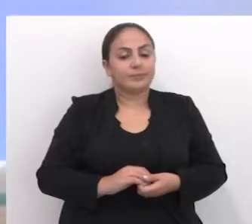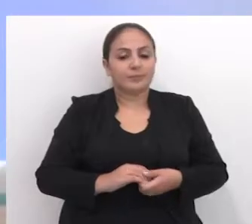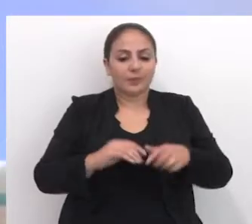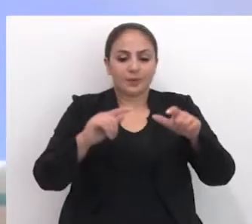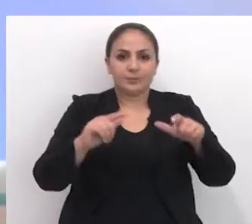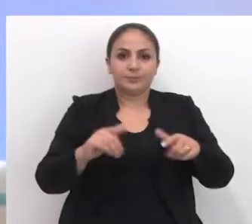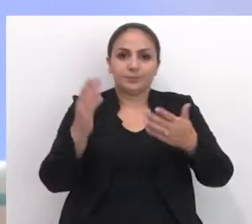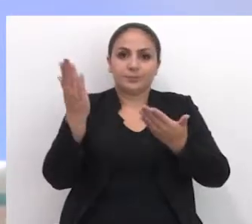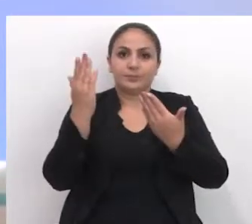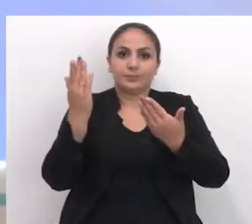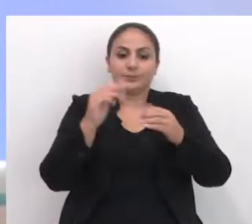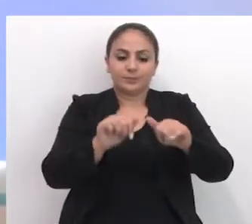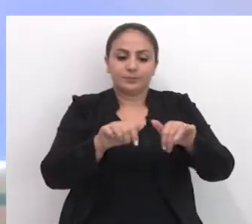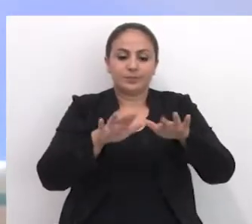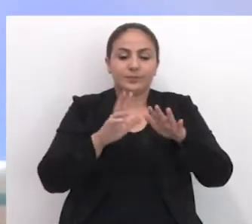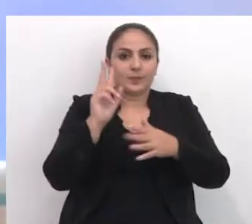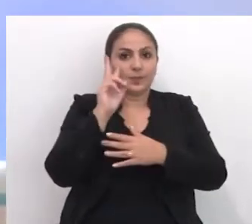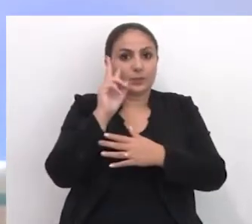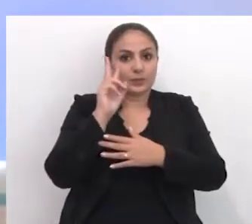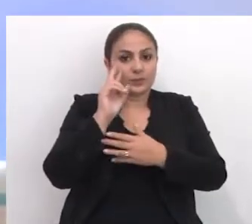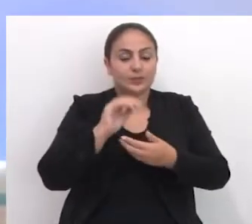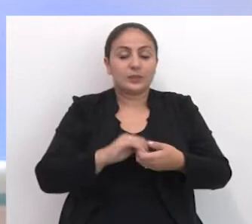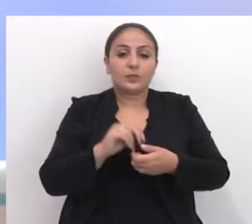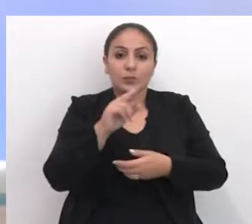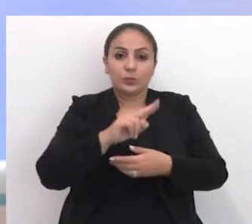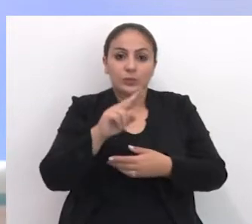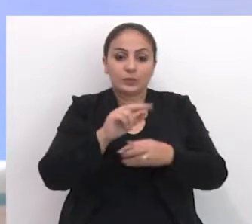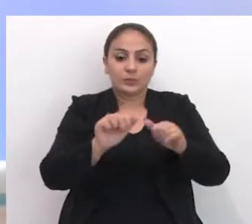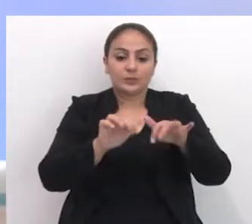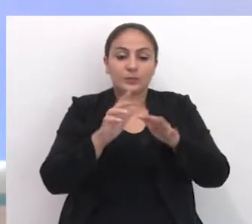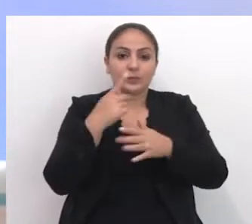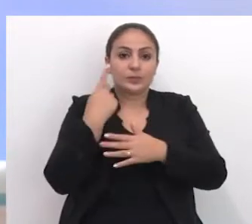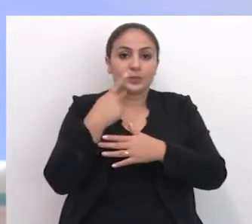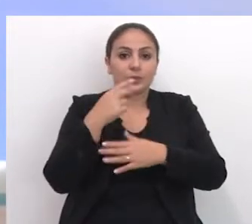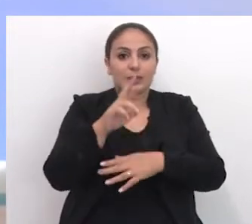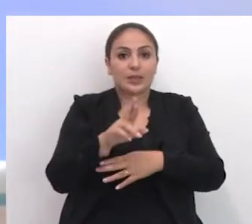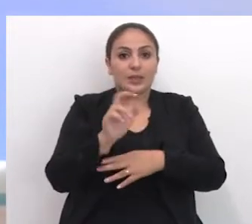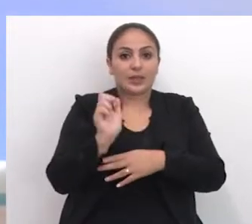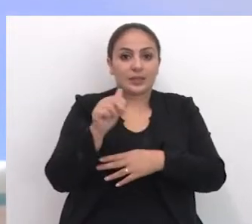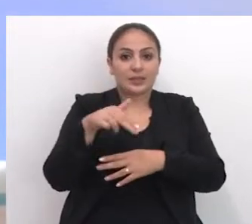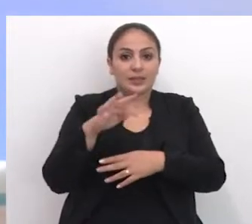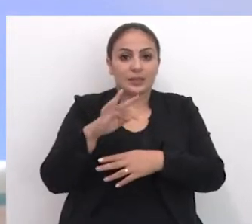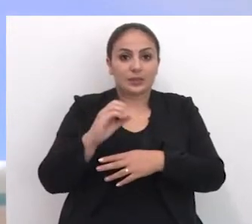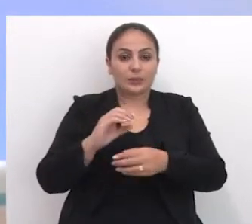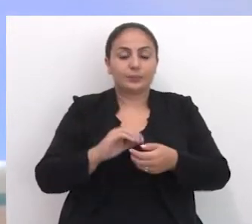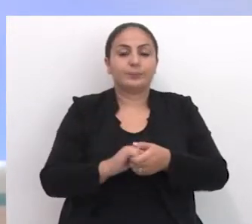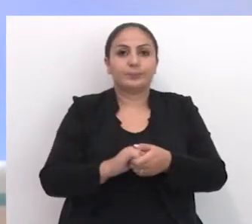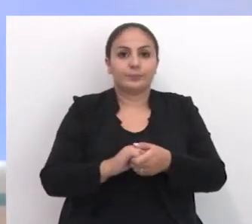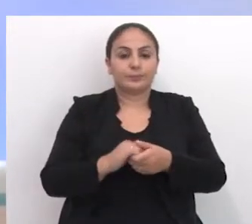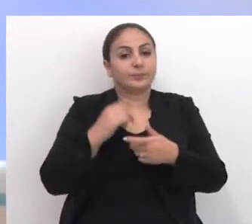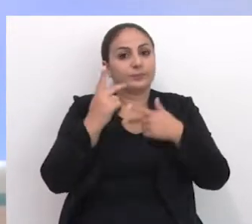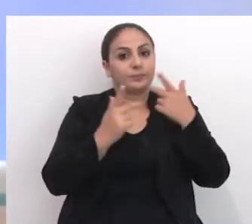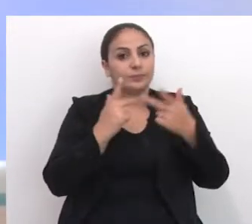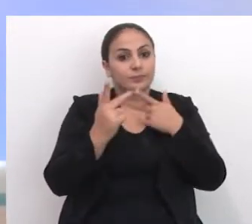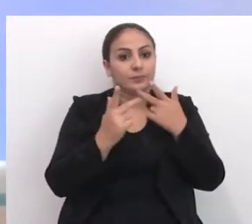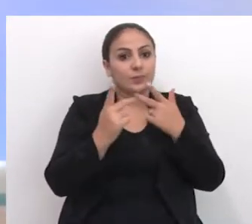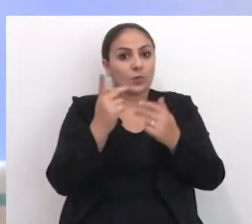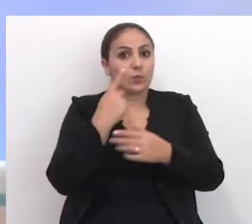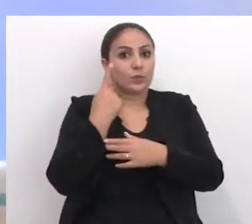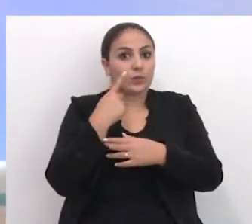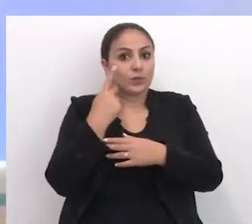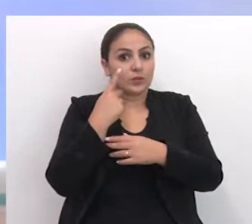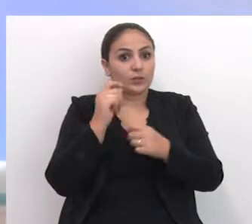O espaço de honra da sessão plenária de segunda-feira foi ocupado pelo vereador Renato Checker. Em seu discurso,